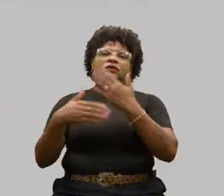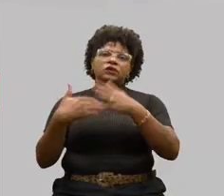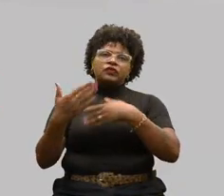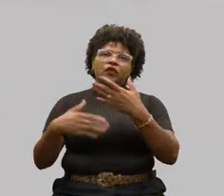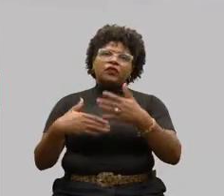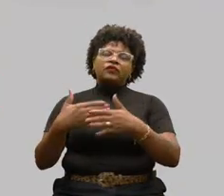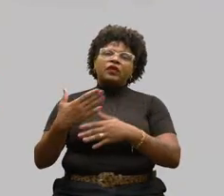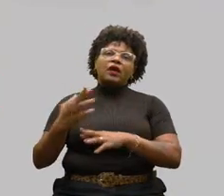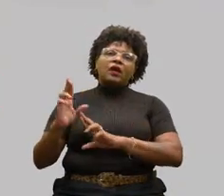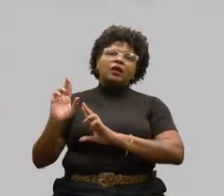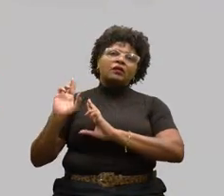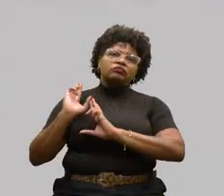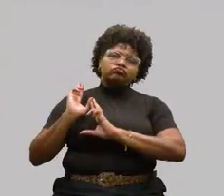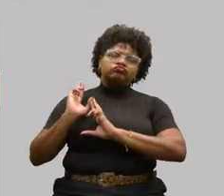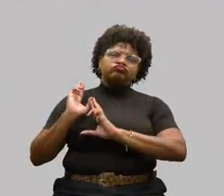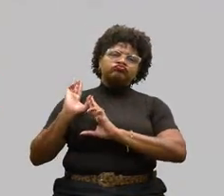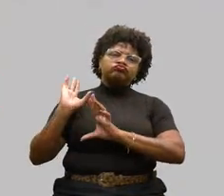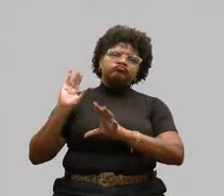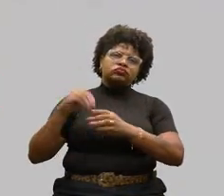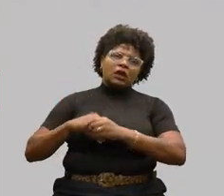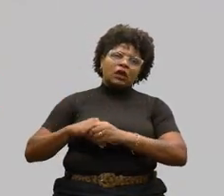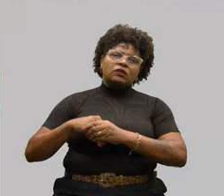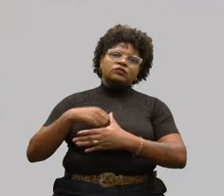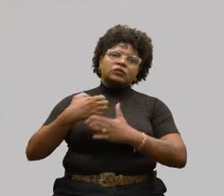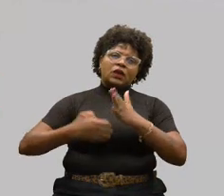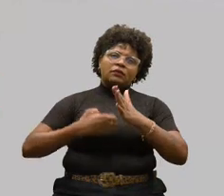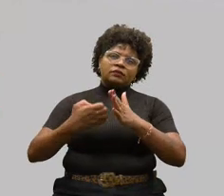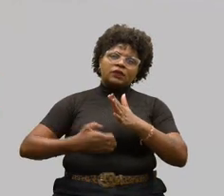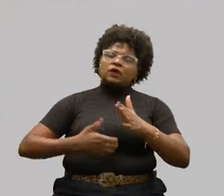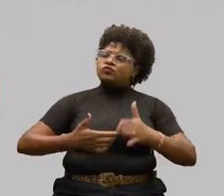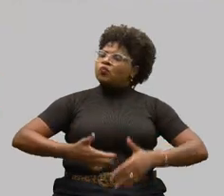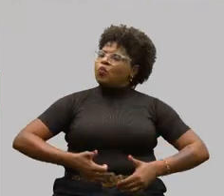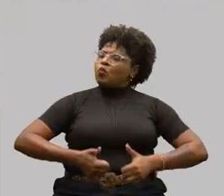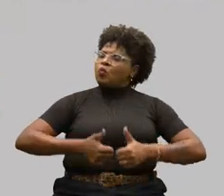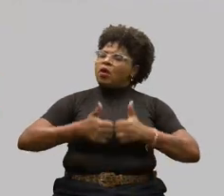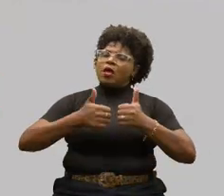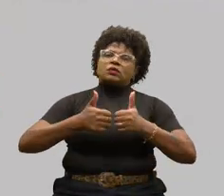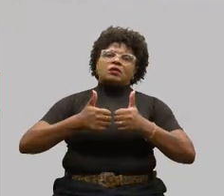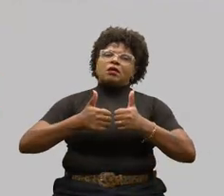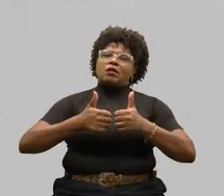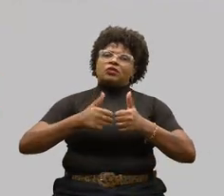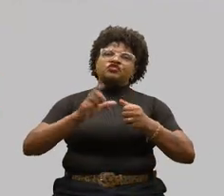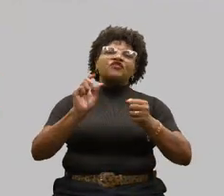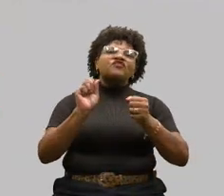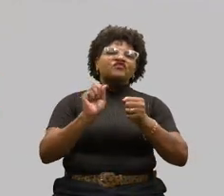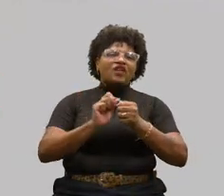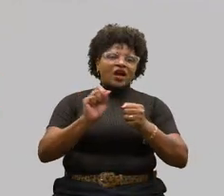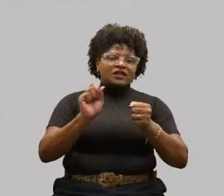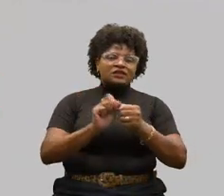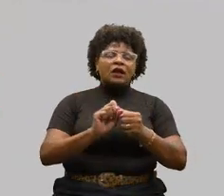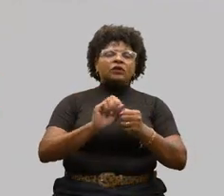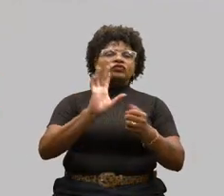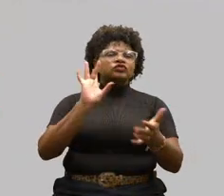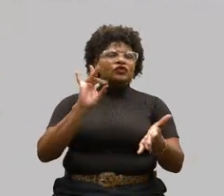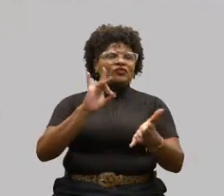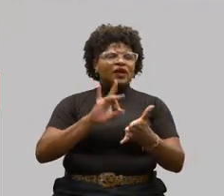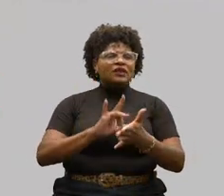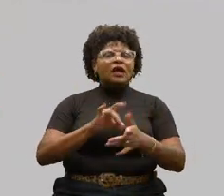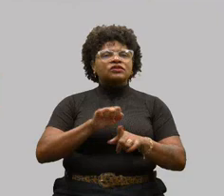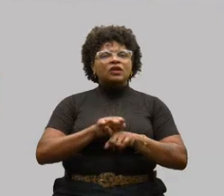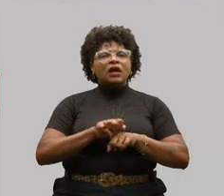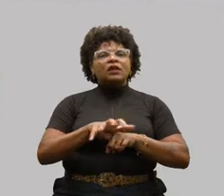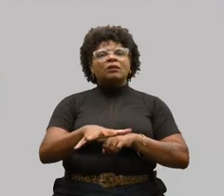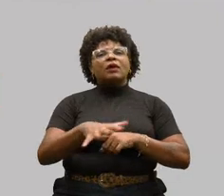na empresa com qualidade atendendo de fato a demanda daquela empresa e com satisfação